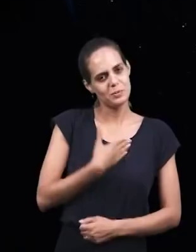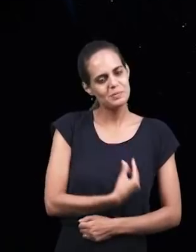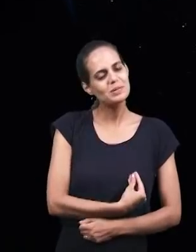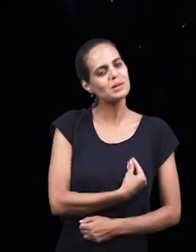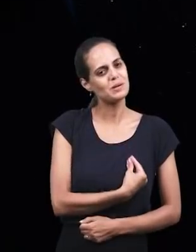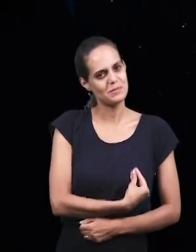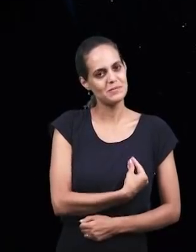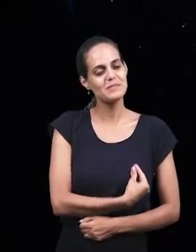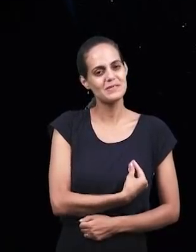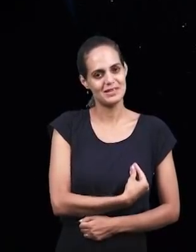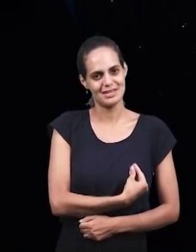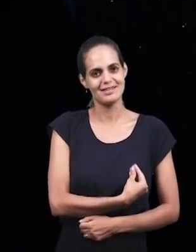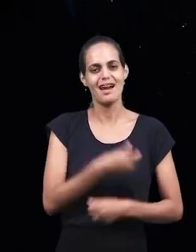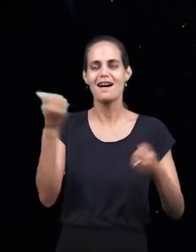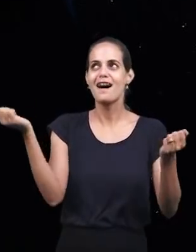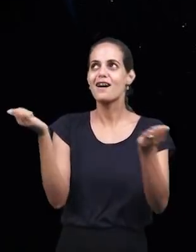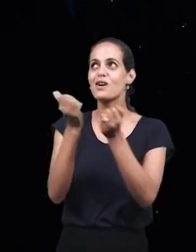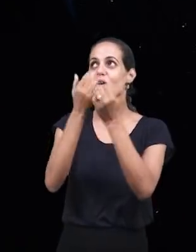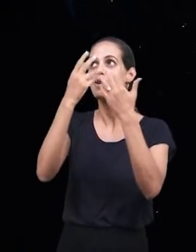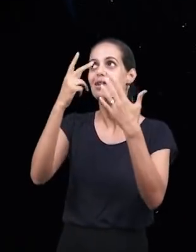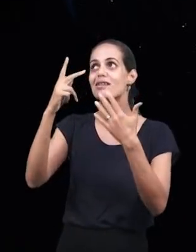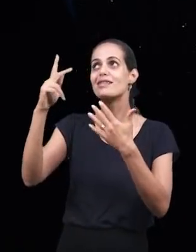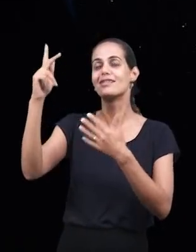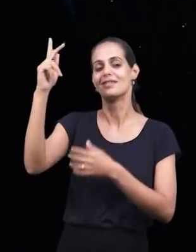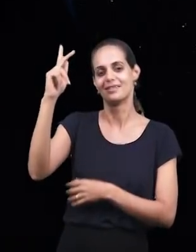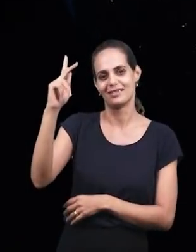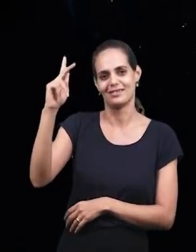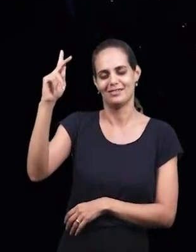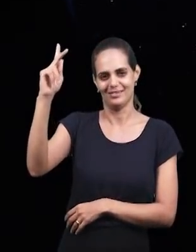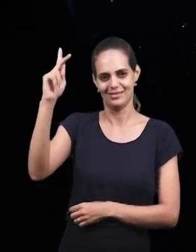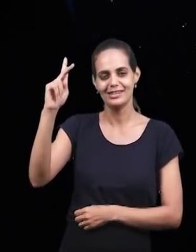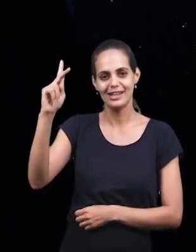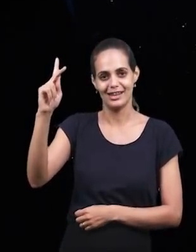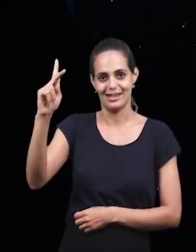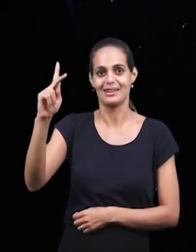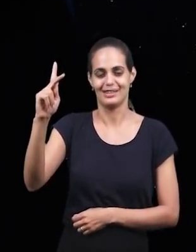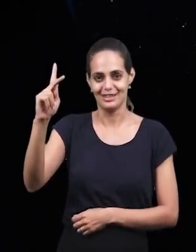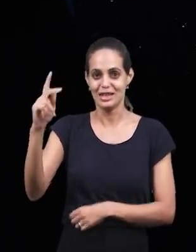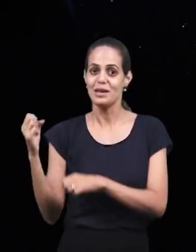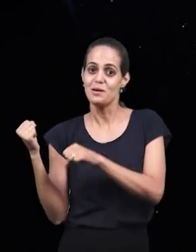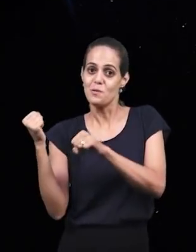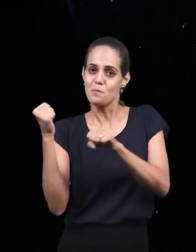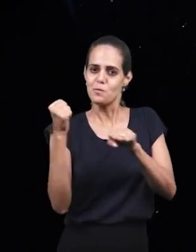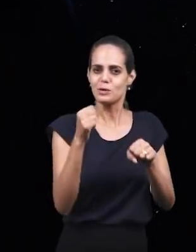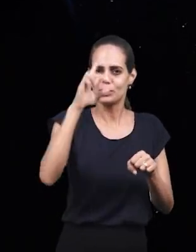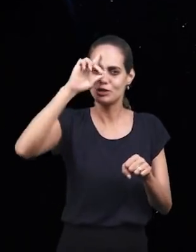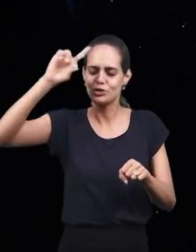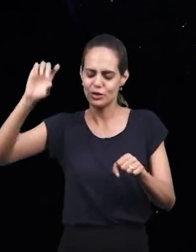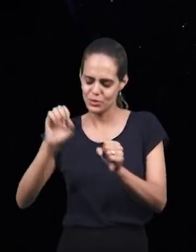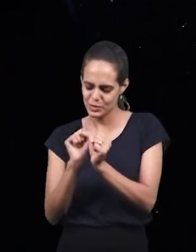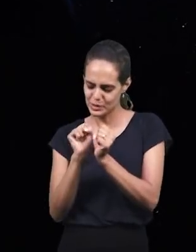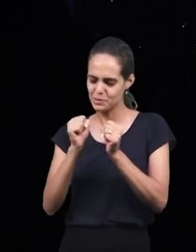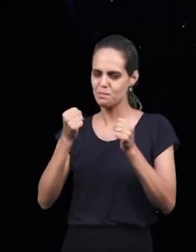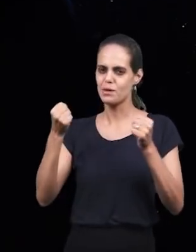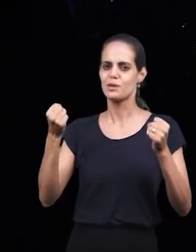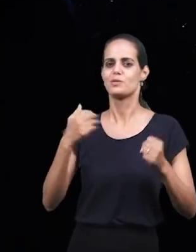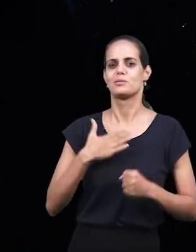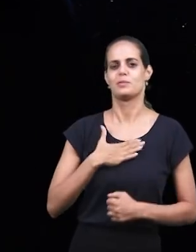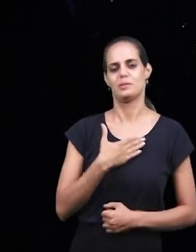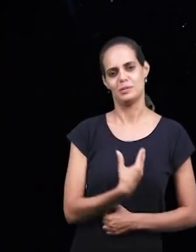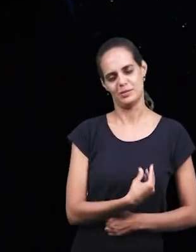Consolador, sua glória e esplendor, sou liberto pelo poder do